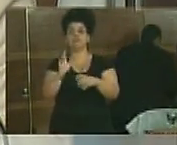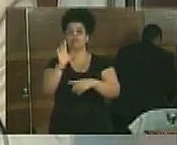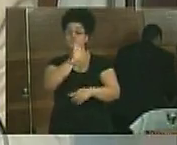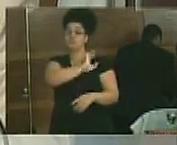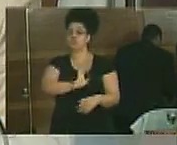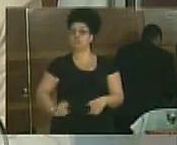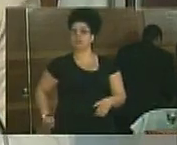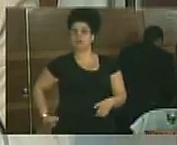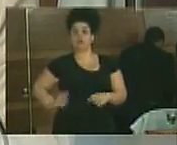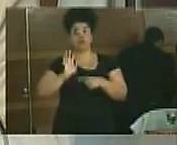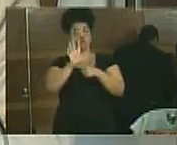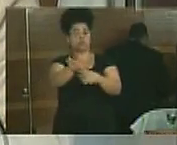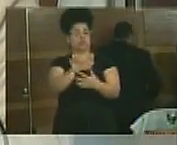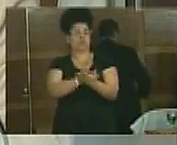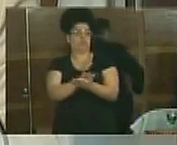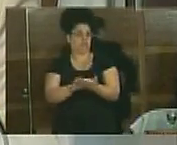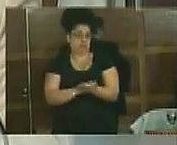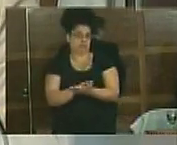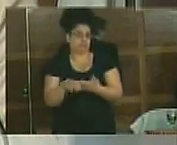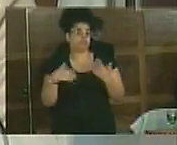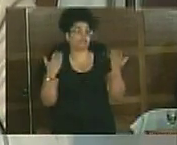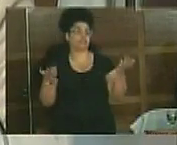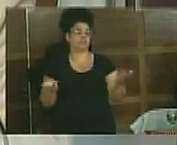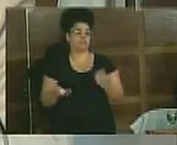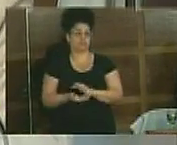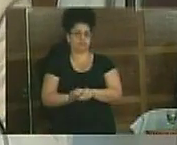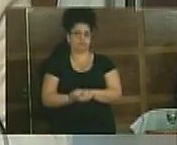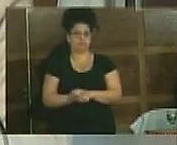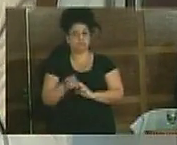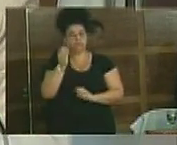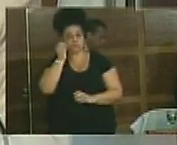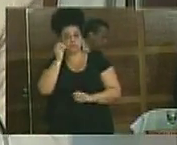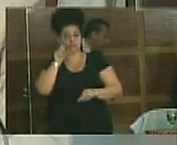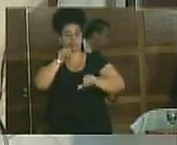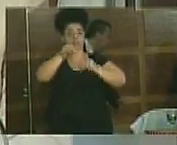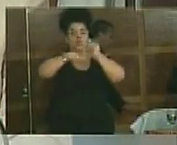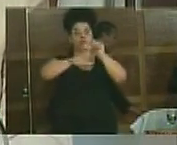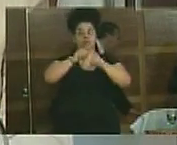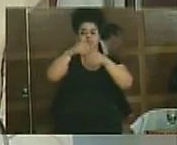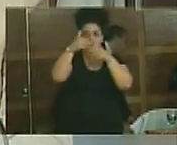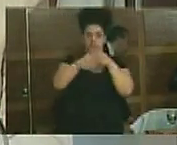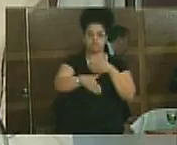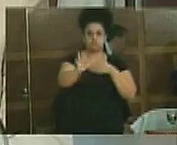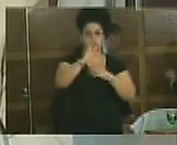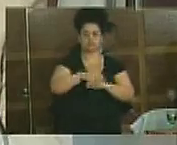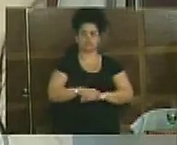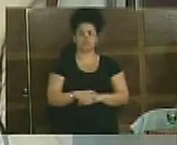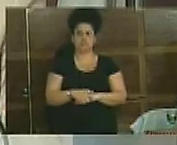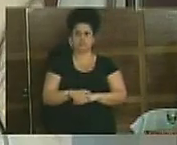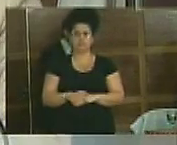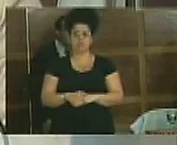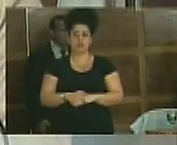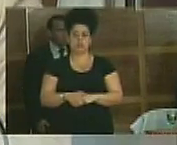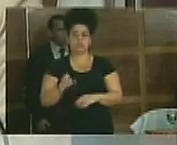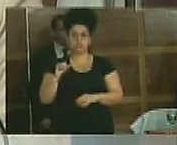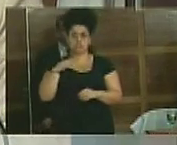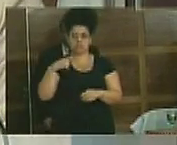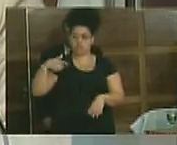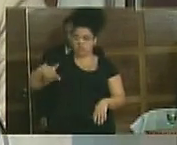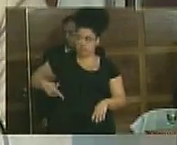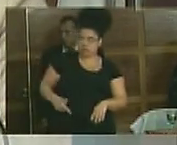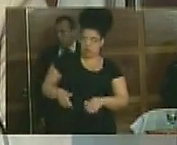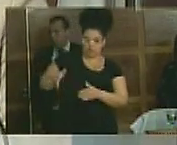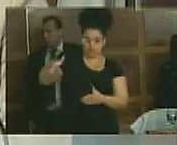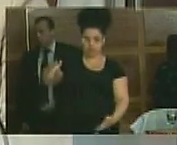a parte do poder público para que a gente possa mudar isso daqui para frente? Não dando um tiro no cara que está com fuzil, não, que eu acho que se ele está com fuzil, tudo bem que ele tem que